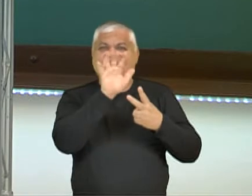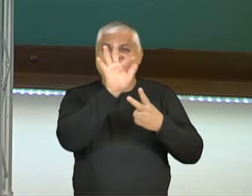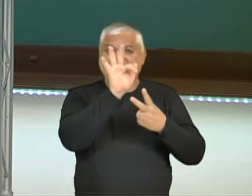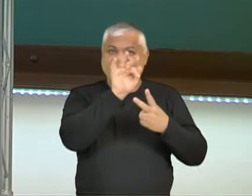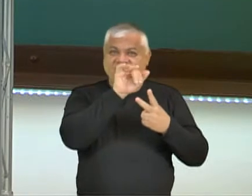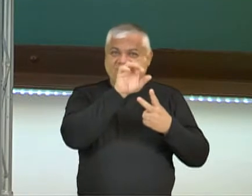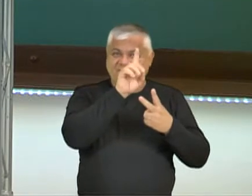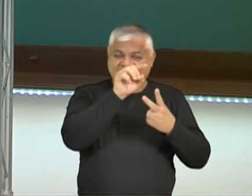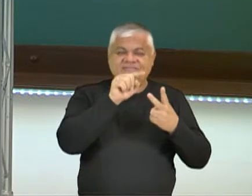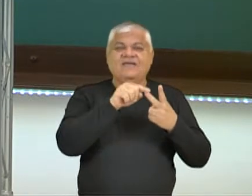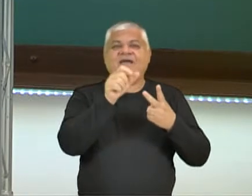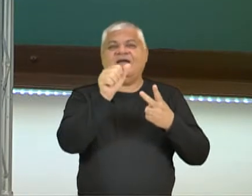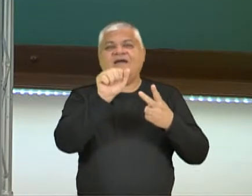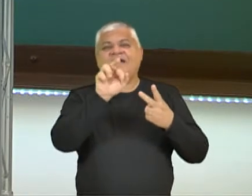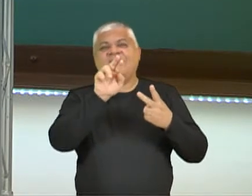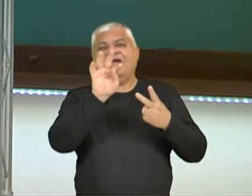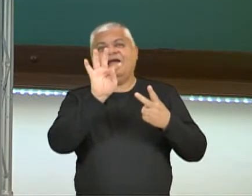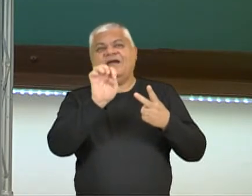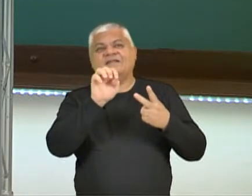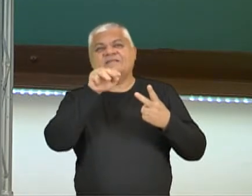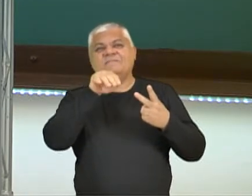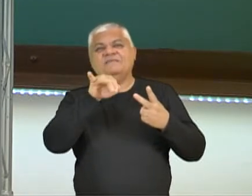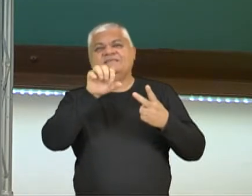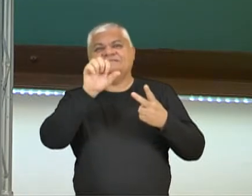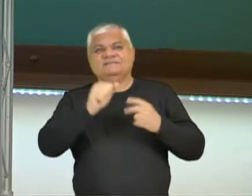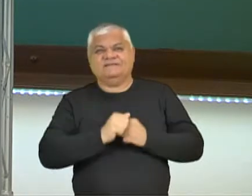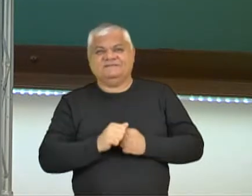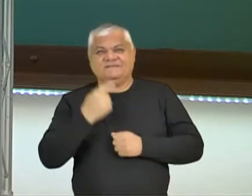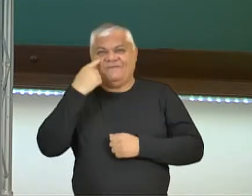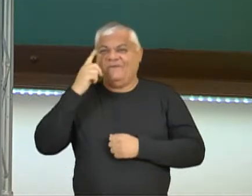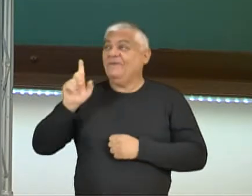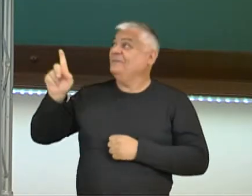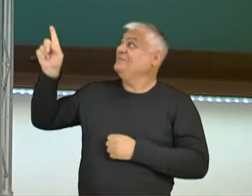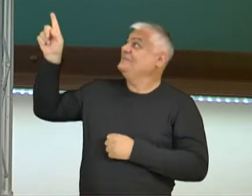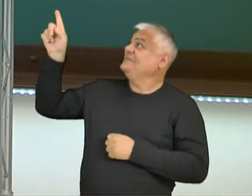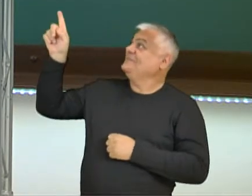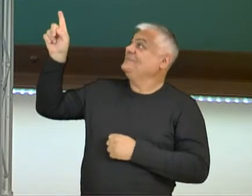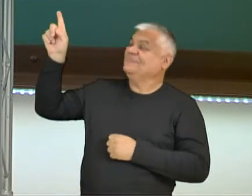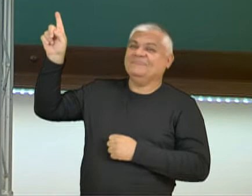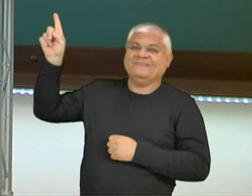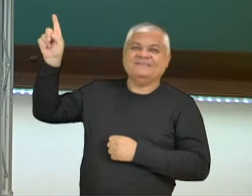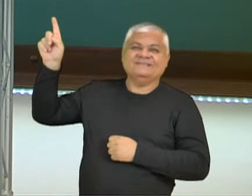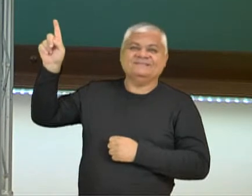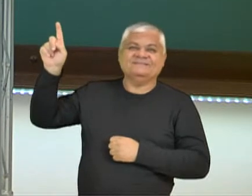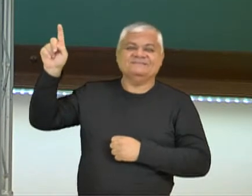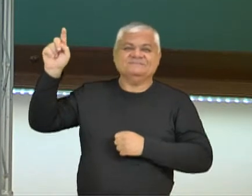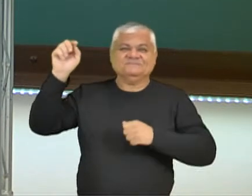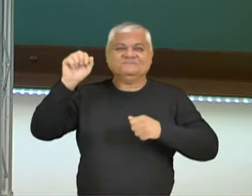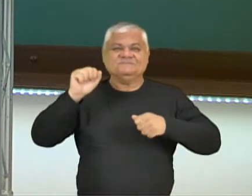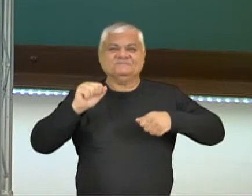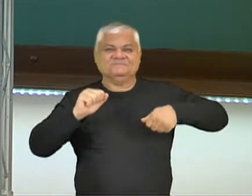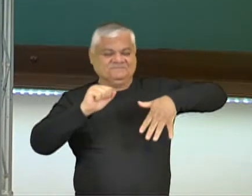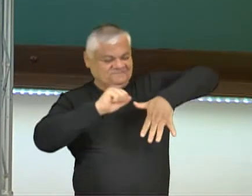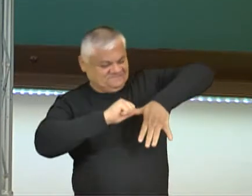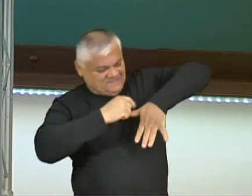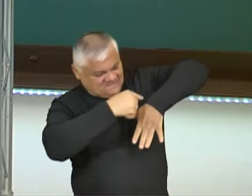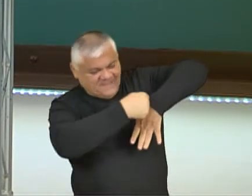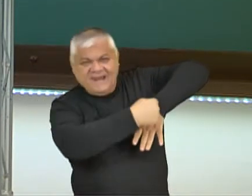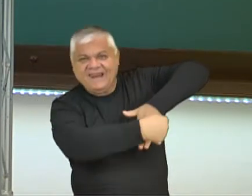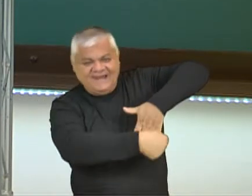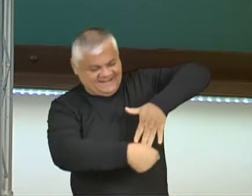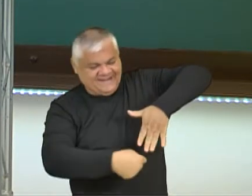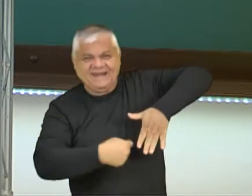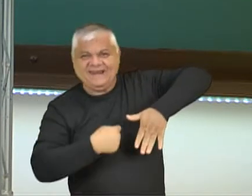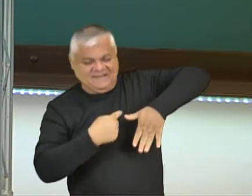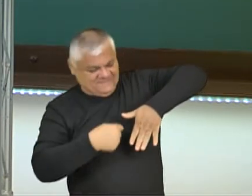são todos homens, ok? Então, olha lá, ó. Aqui nós temos um mapa da América do Sul,